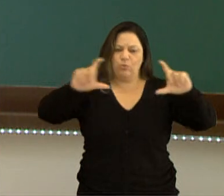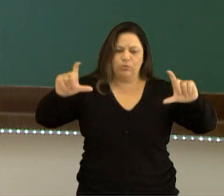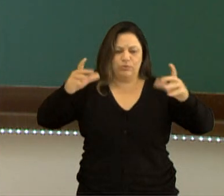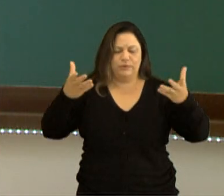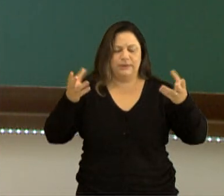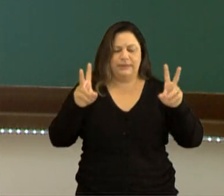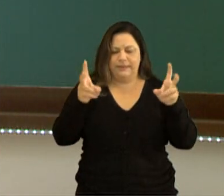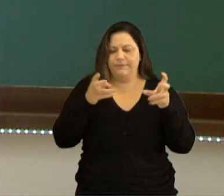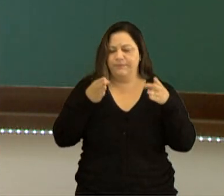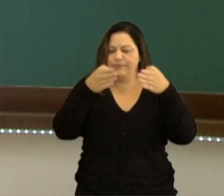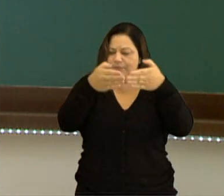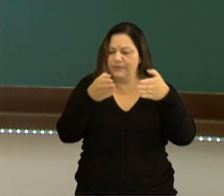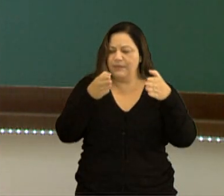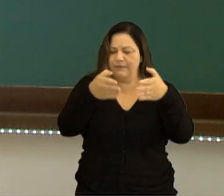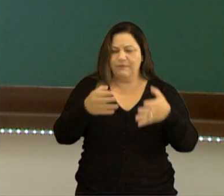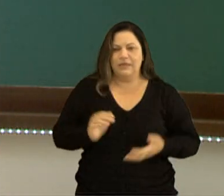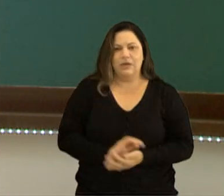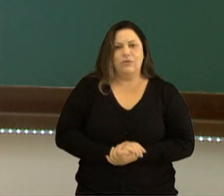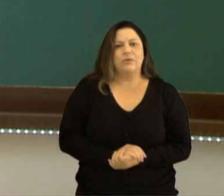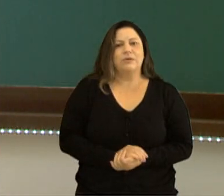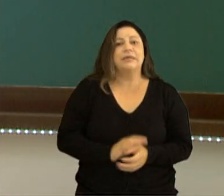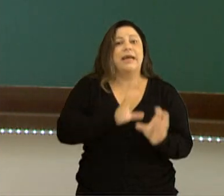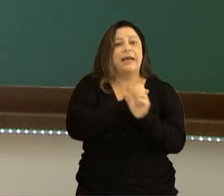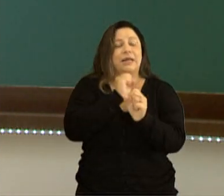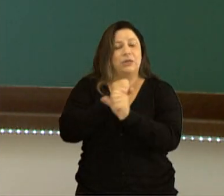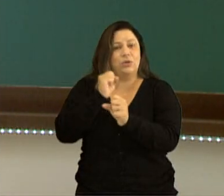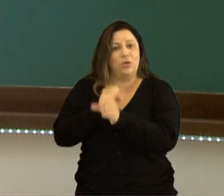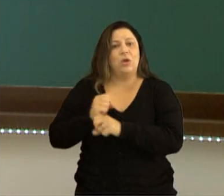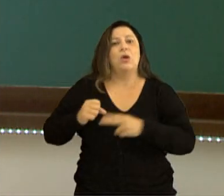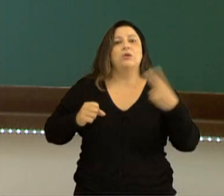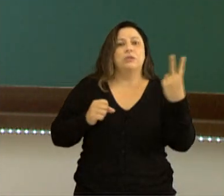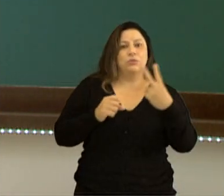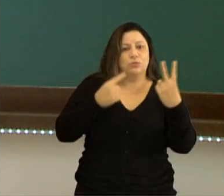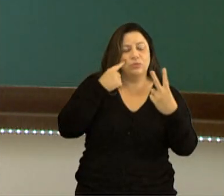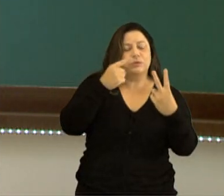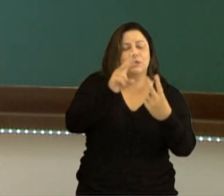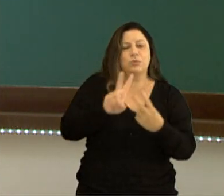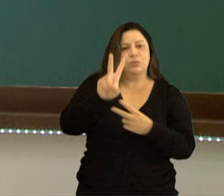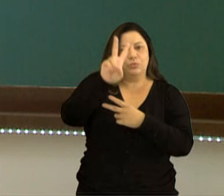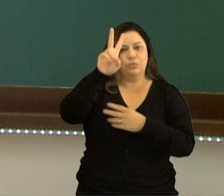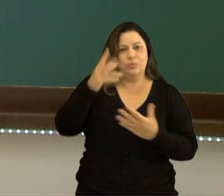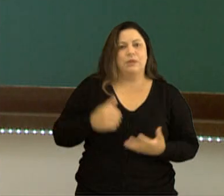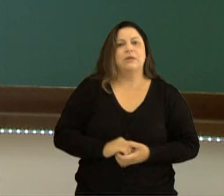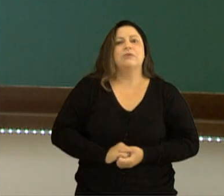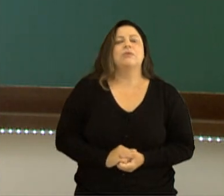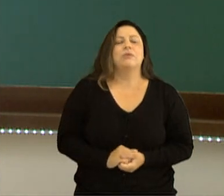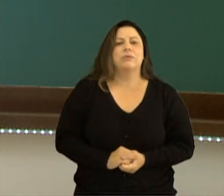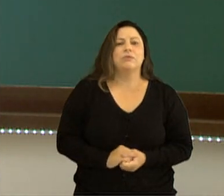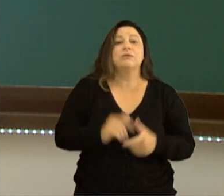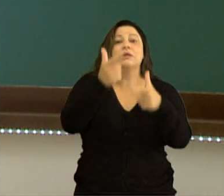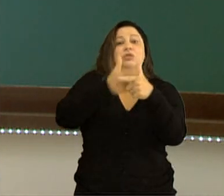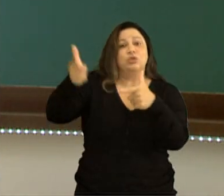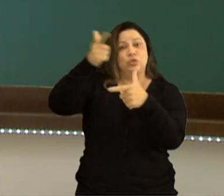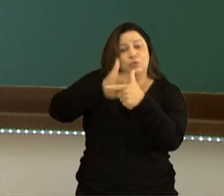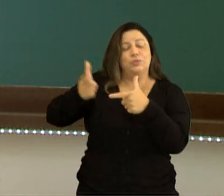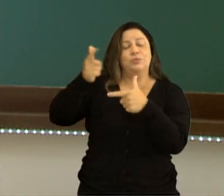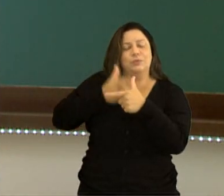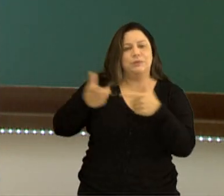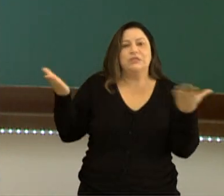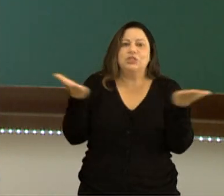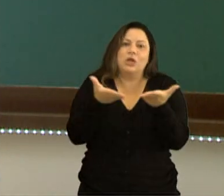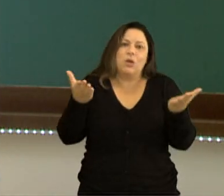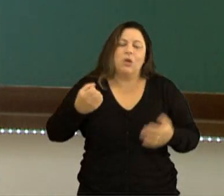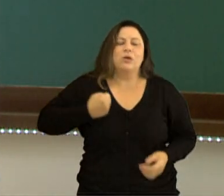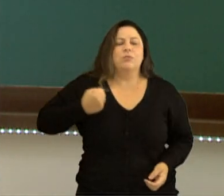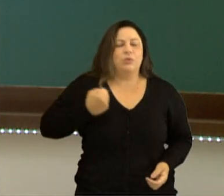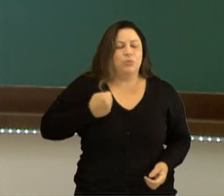ao valor da nota, por exemplo, o segundo peso e o valor da nota e assim sucessivamente, dividido agora não pelo